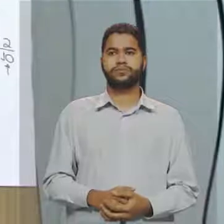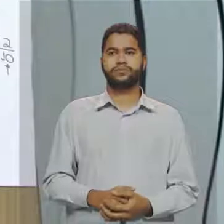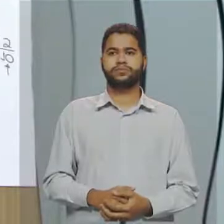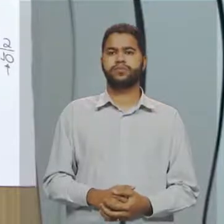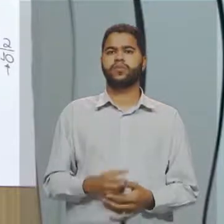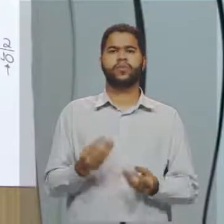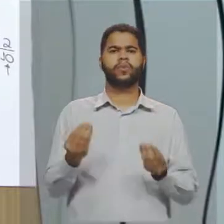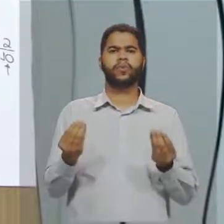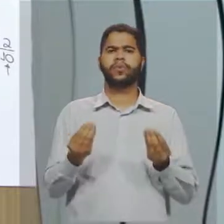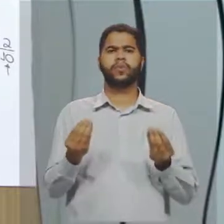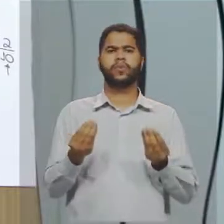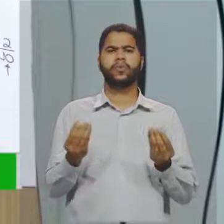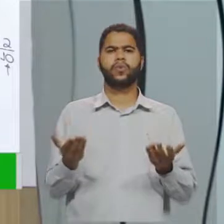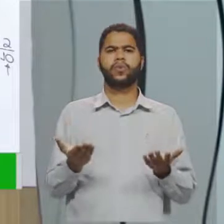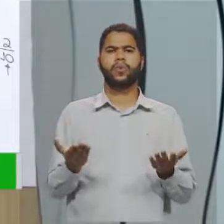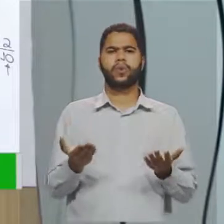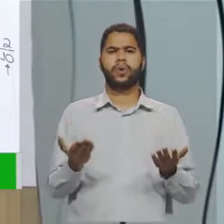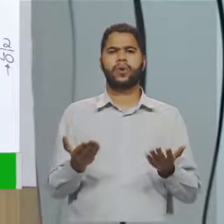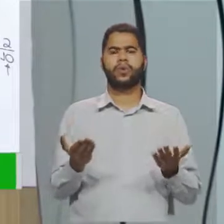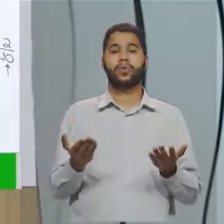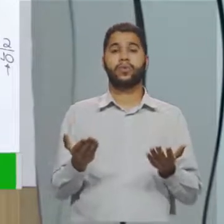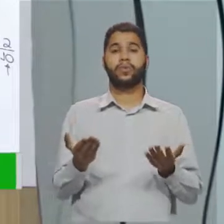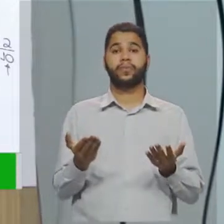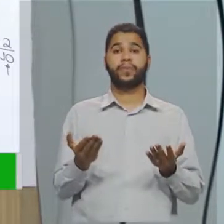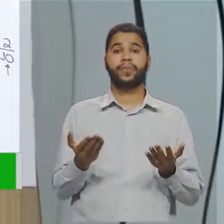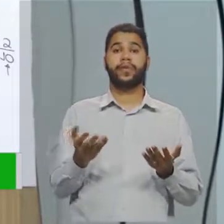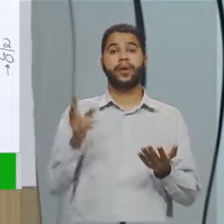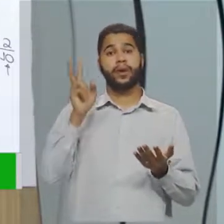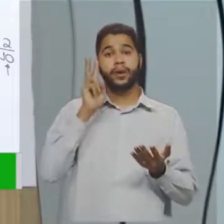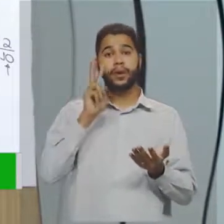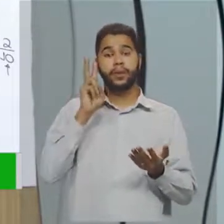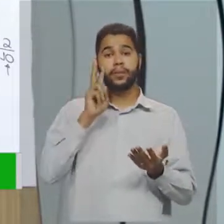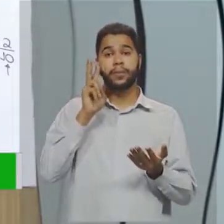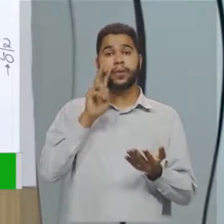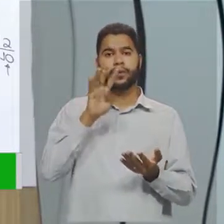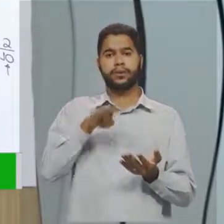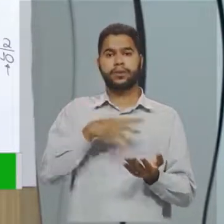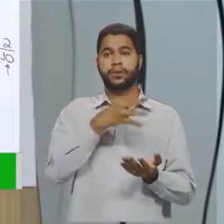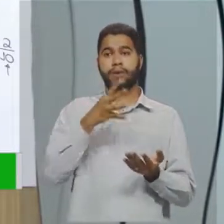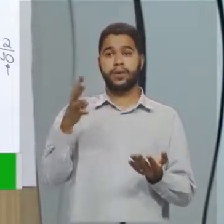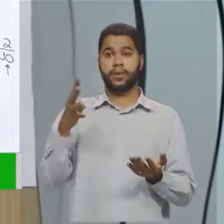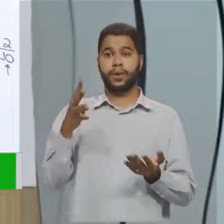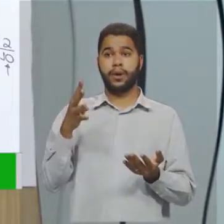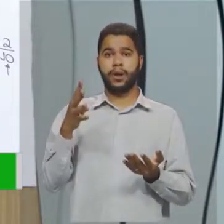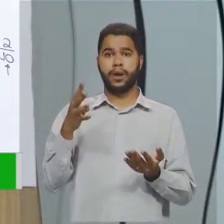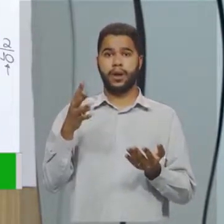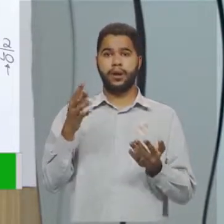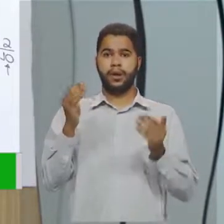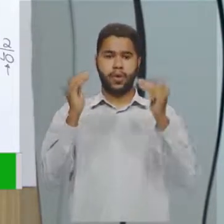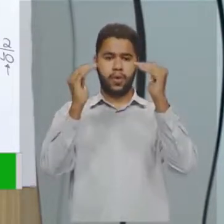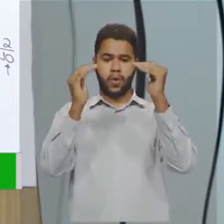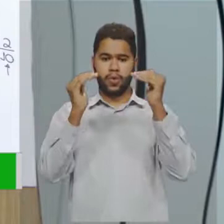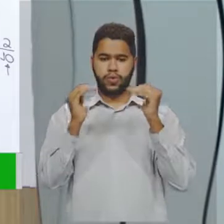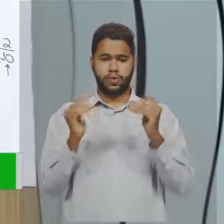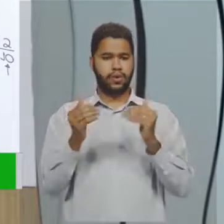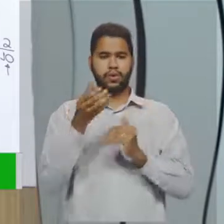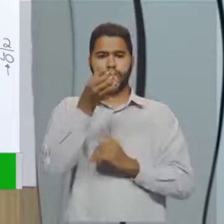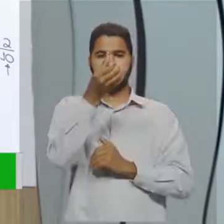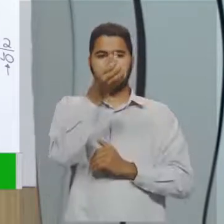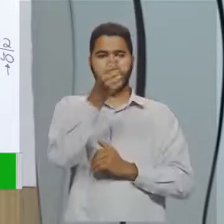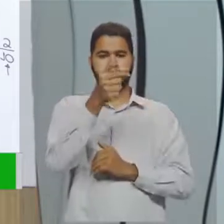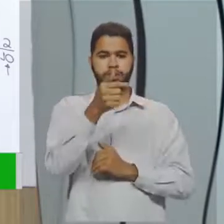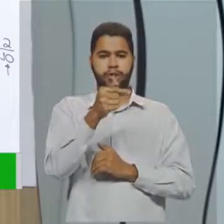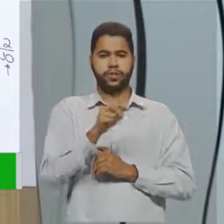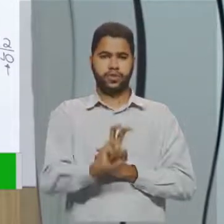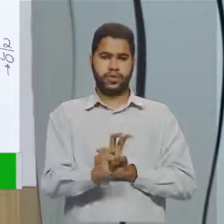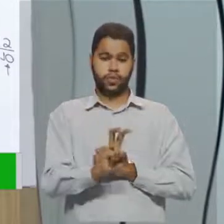Como vou fazer isso aqui agora? Bem, lembrando que aqui na tabela eu coloquei os valores, não estão ordenados. Olha, primeiro o menor valor